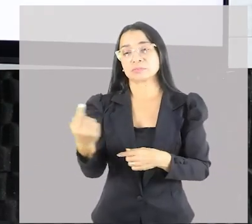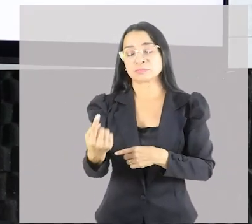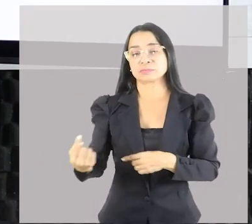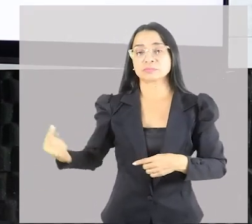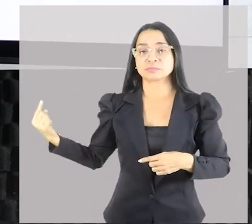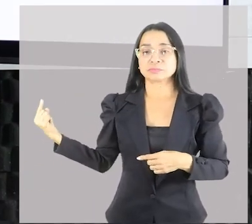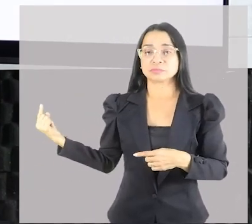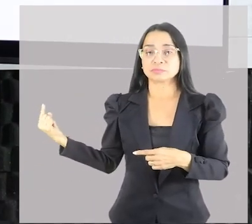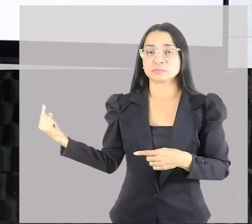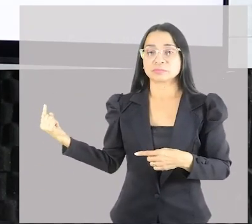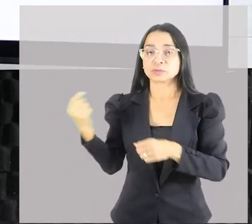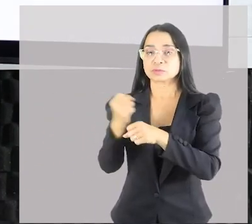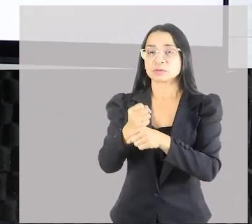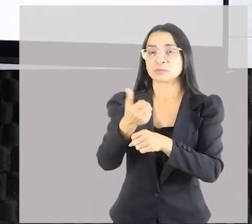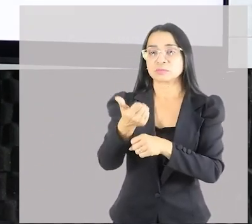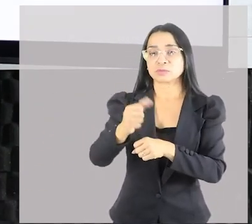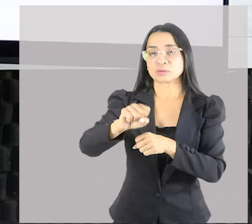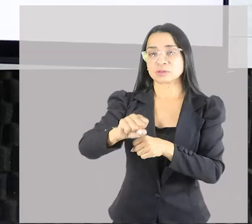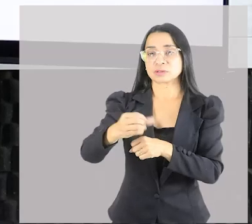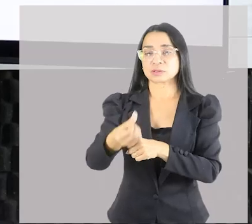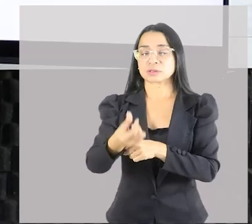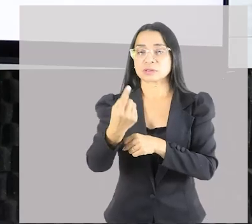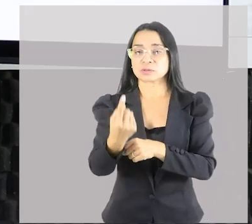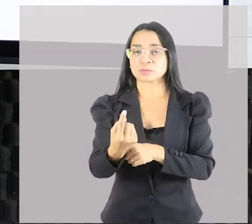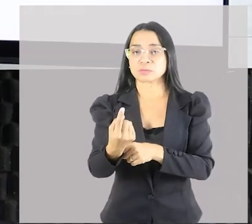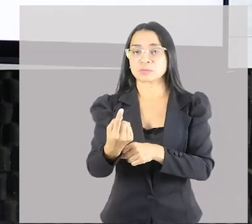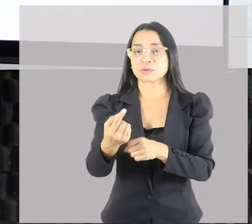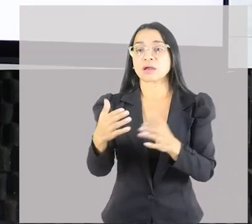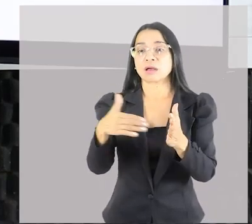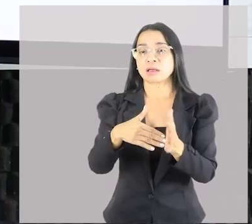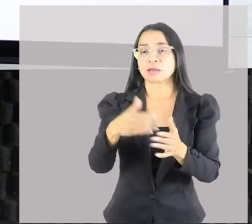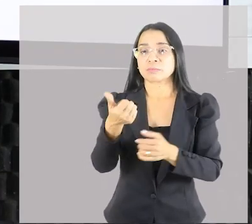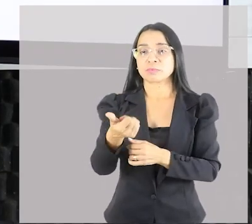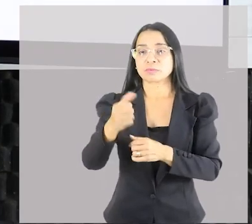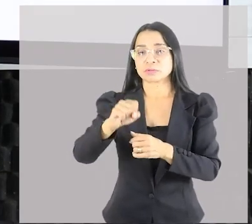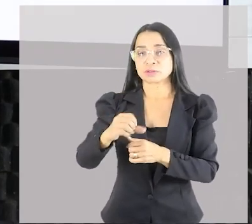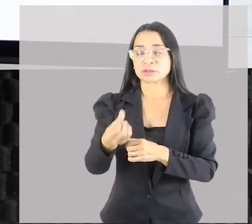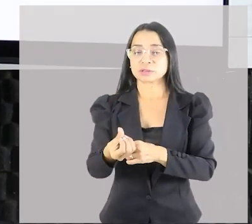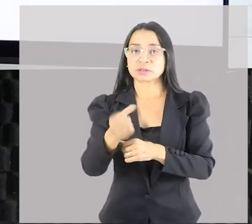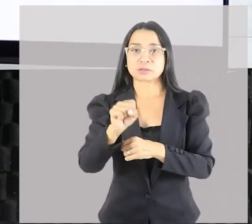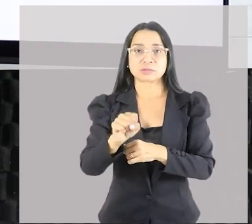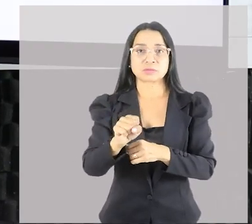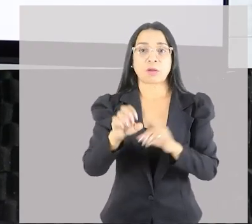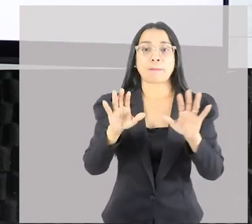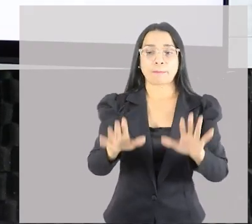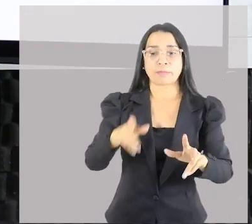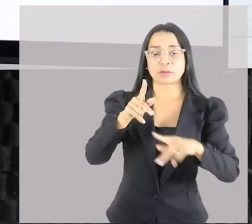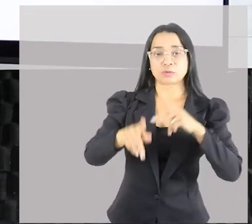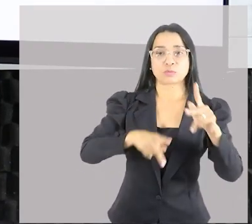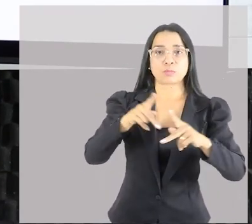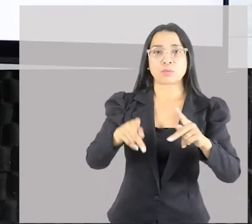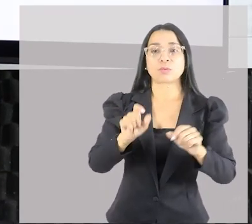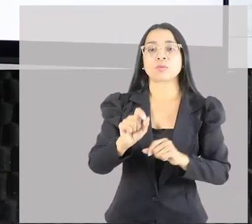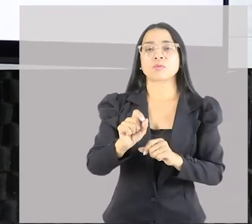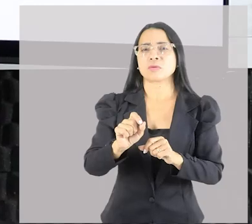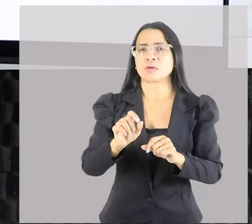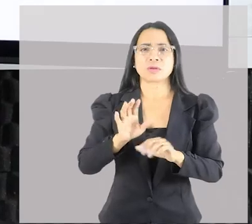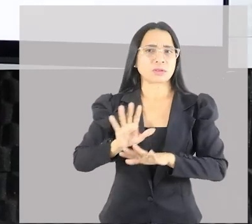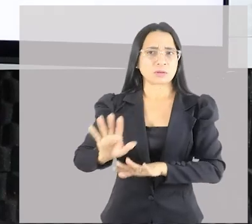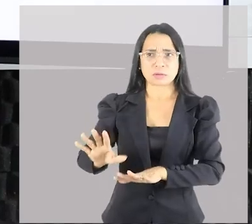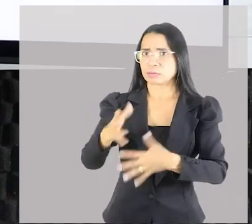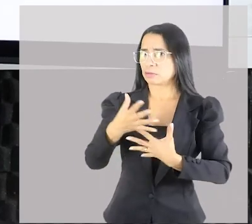e 1868. Só que o povo não deixou que este aspecto específico da nossa cultura